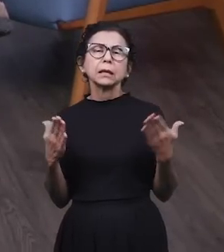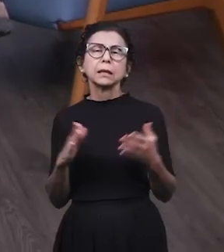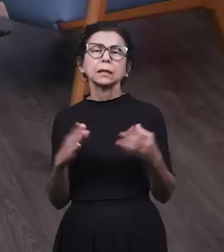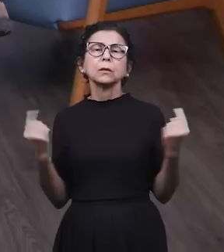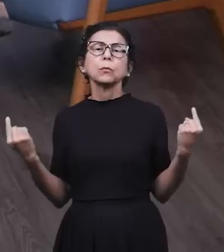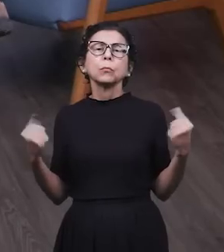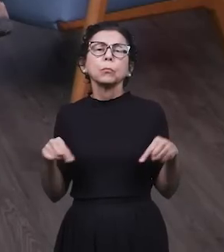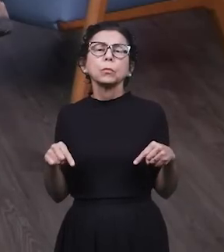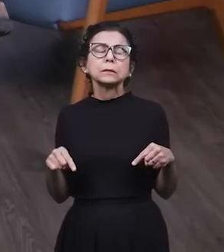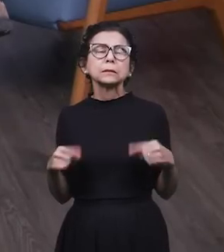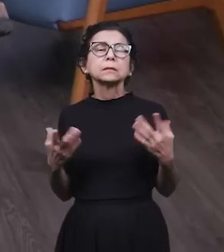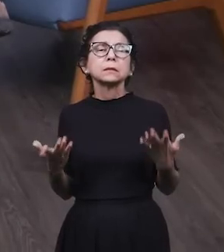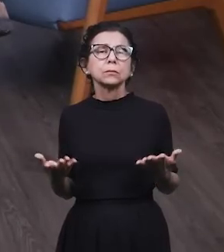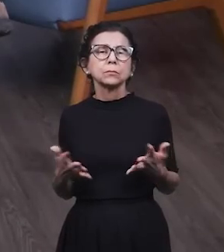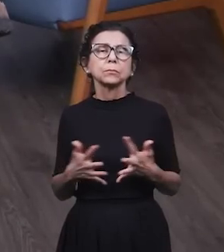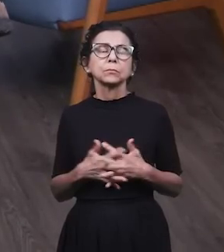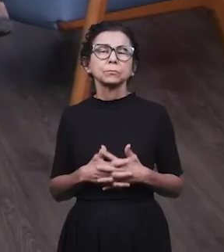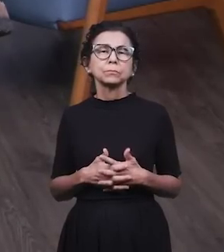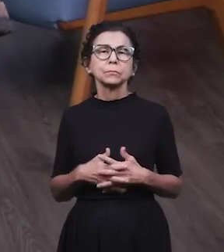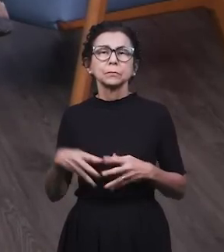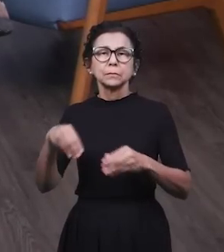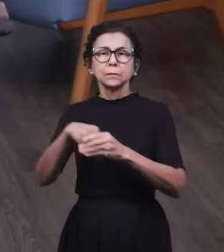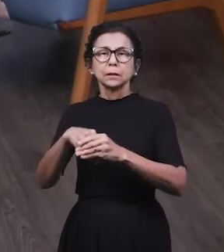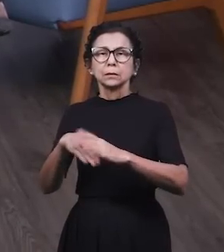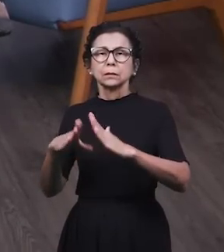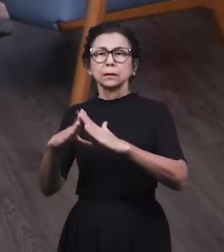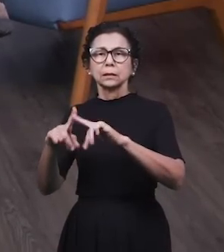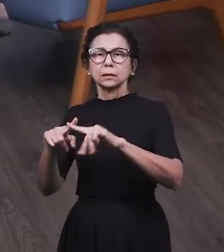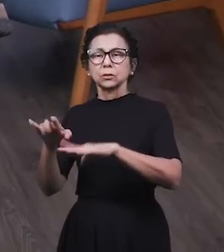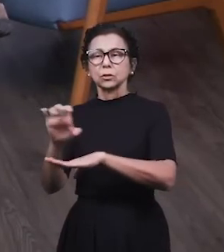e onde há a oposição à palavra na